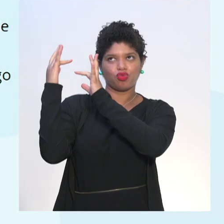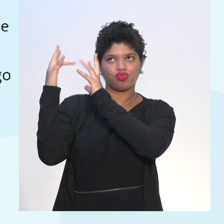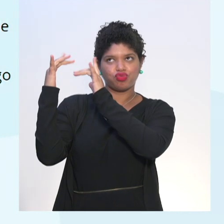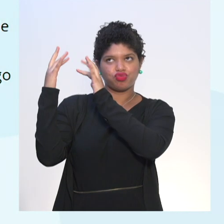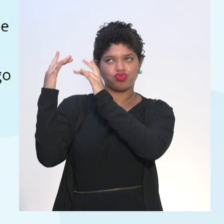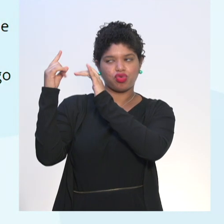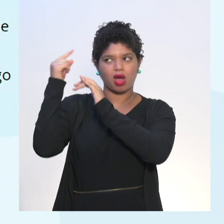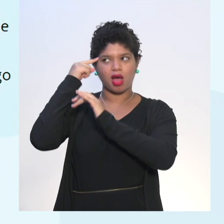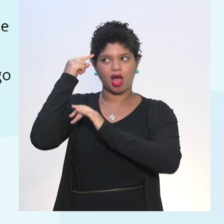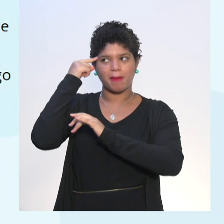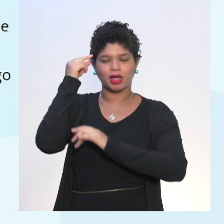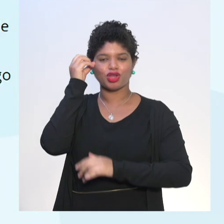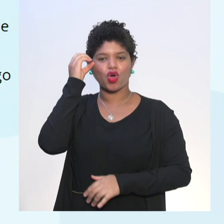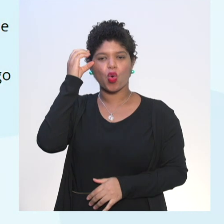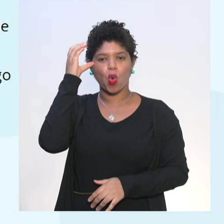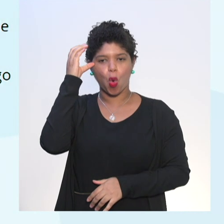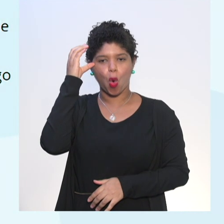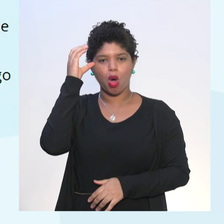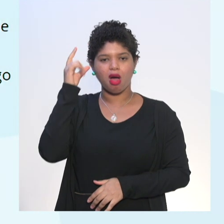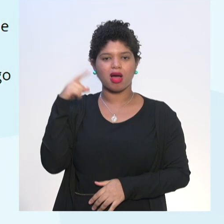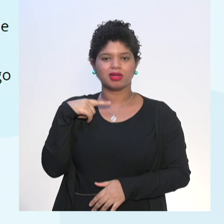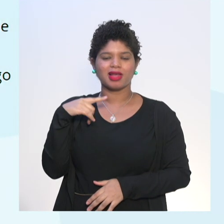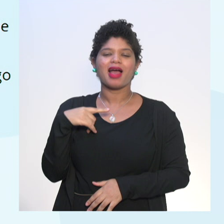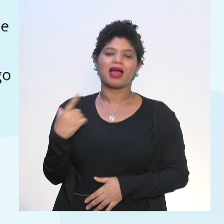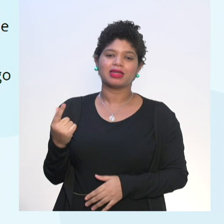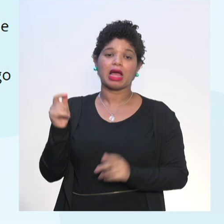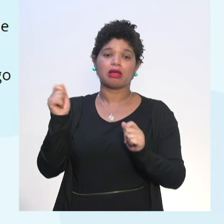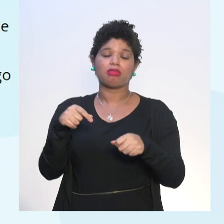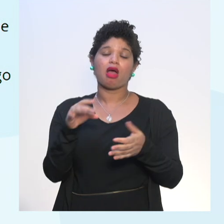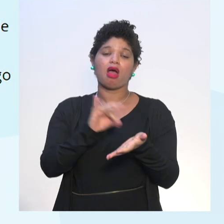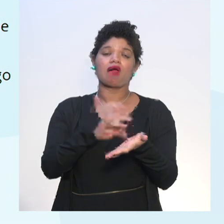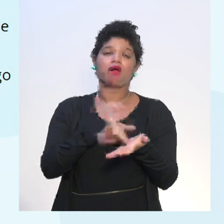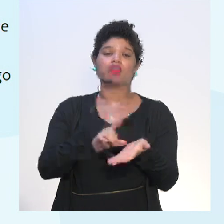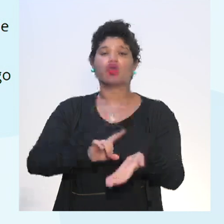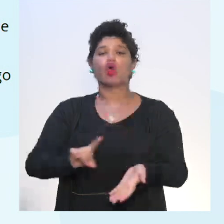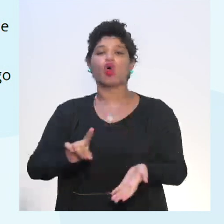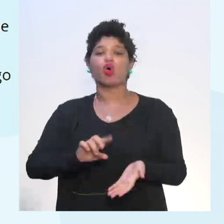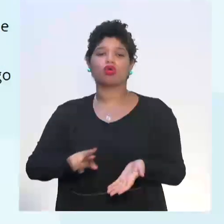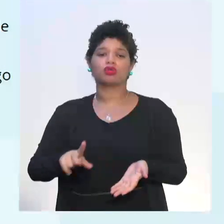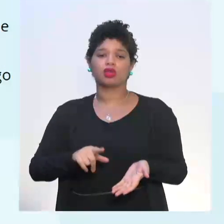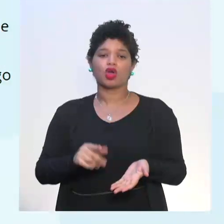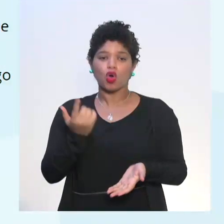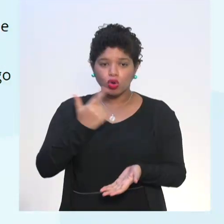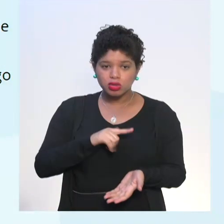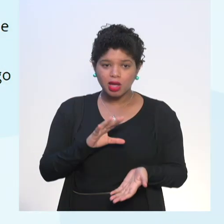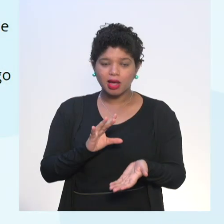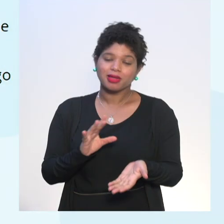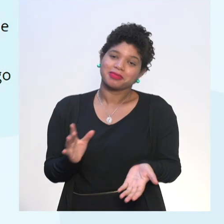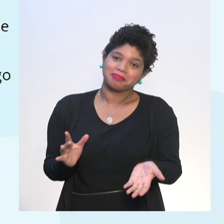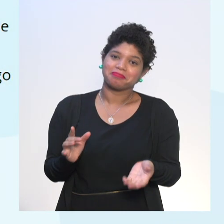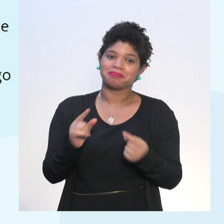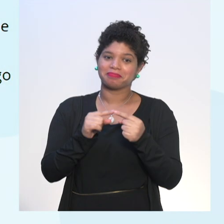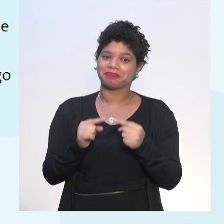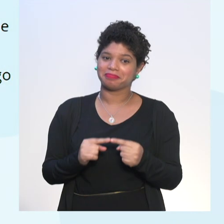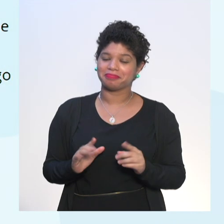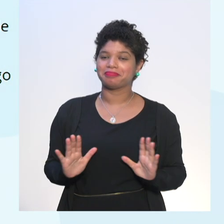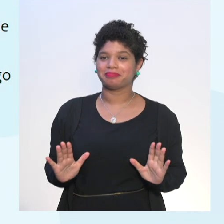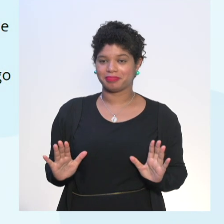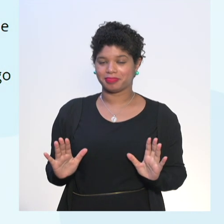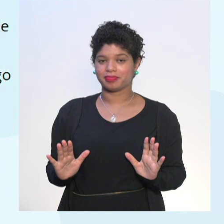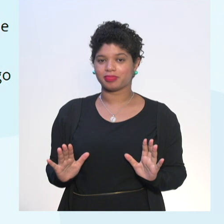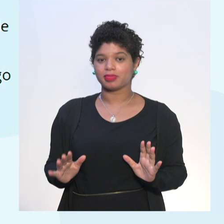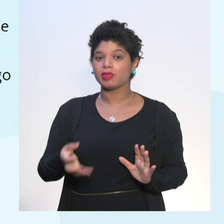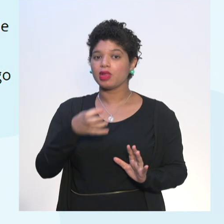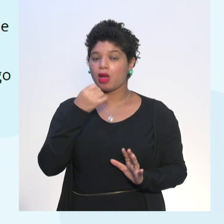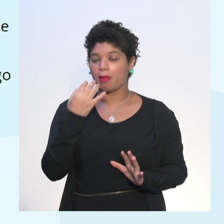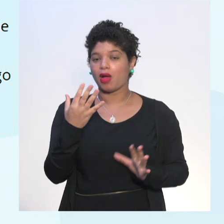do conhecer, né, torna-se eficaz ou obtém êxito. Bom,